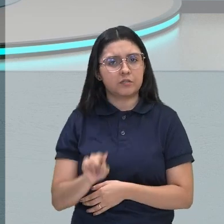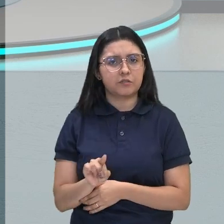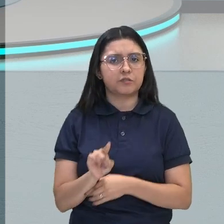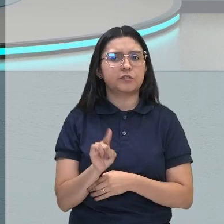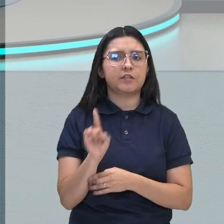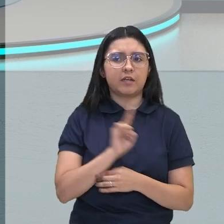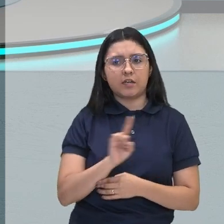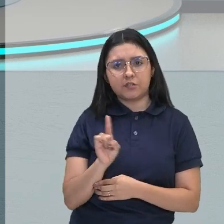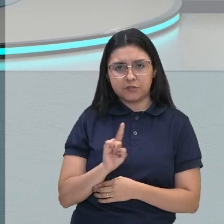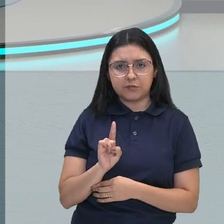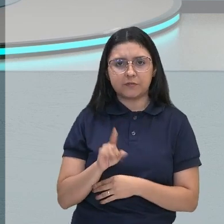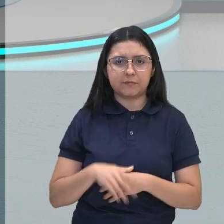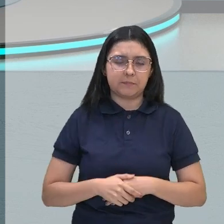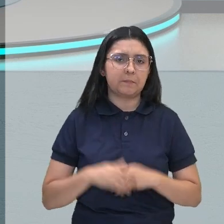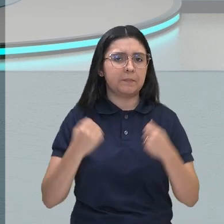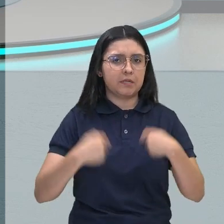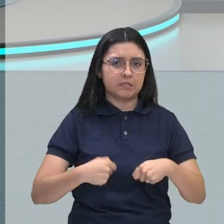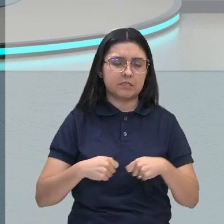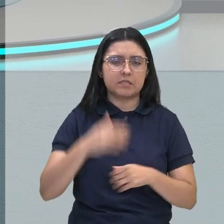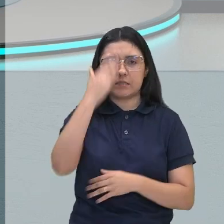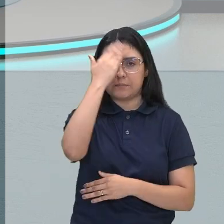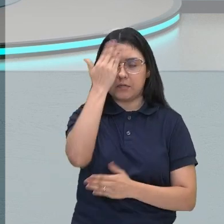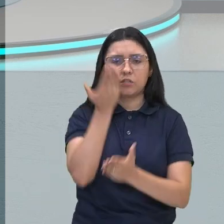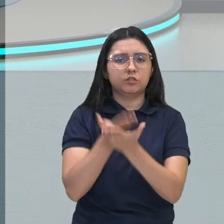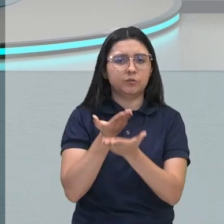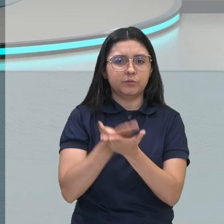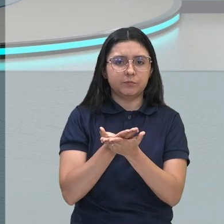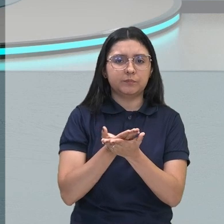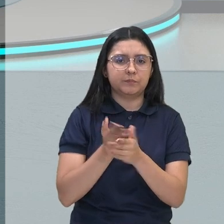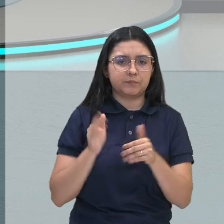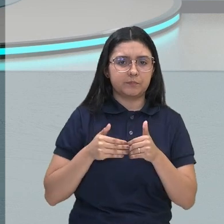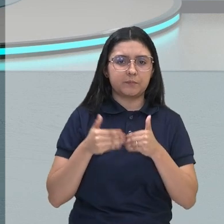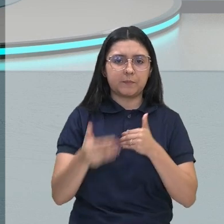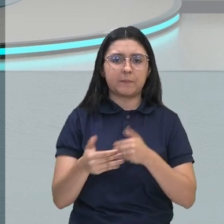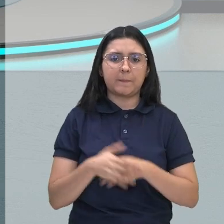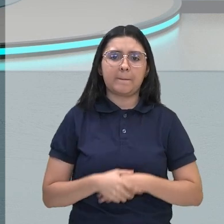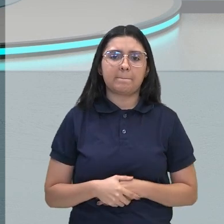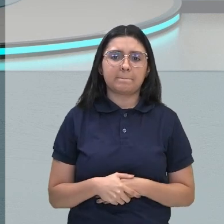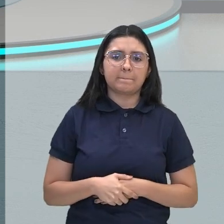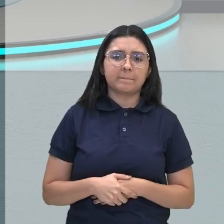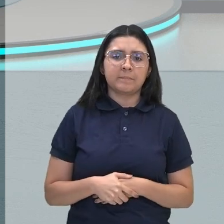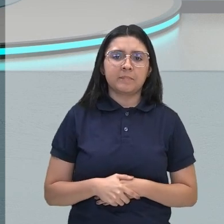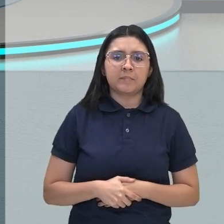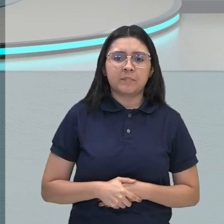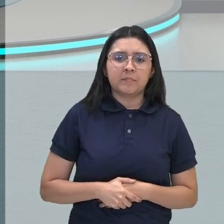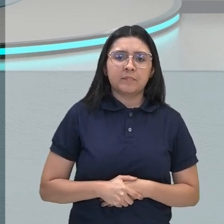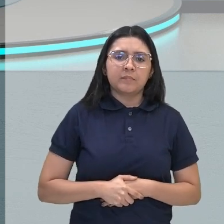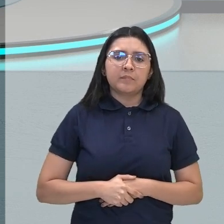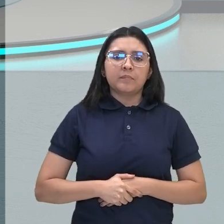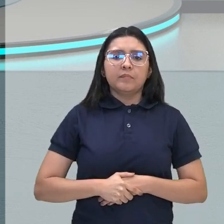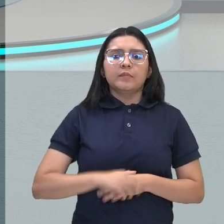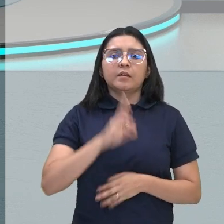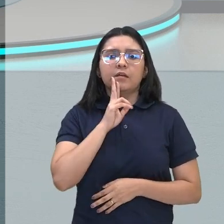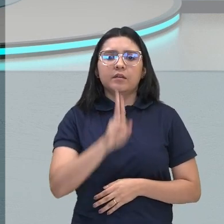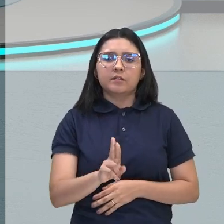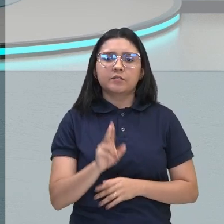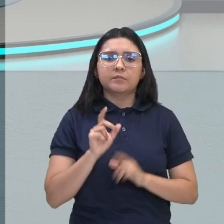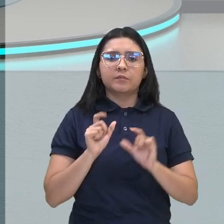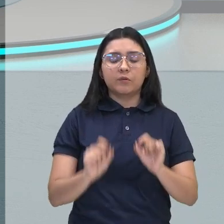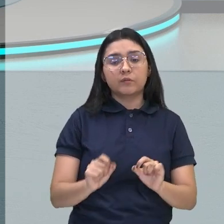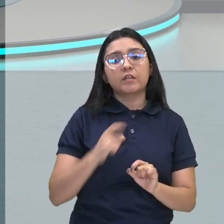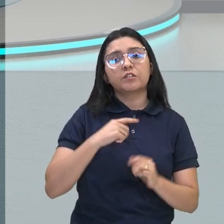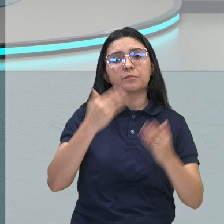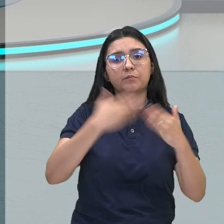na negativa. Tem que estudar, ok? Continuando. Resolva as provas de inglês de edições